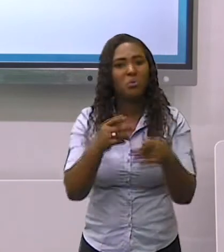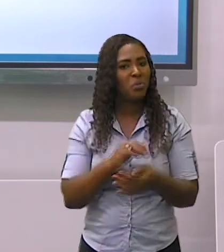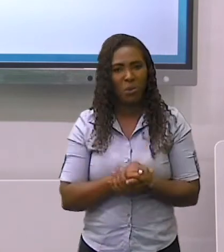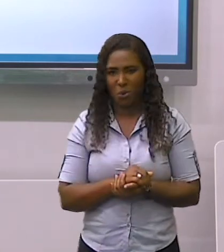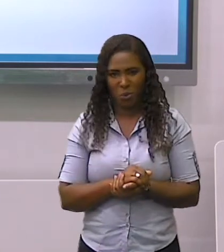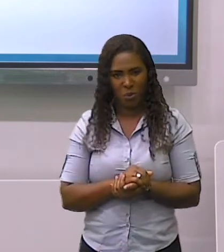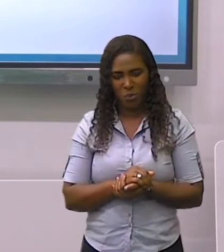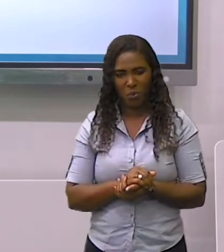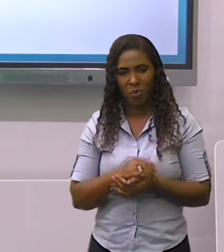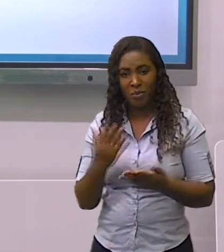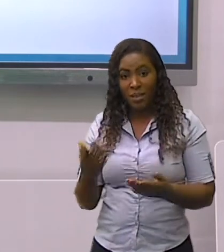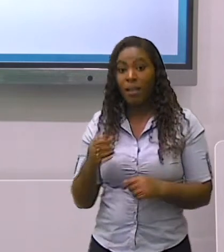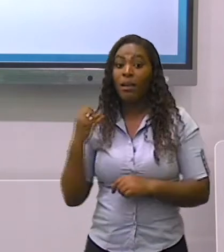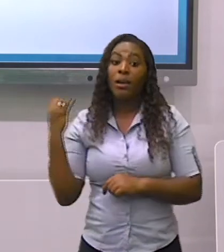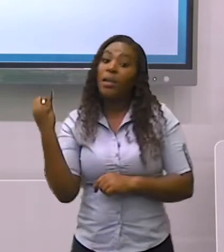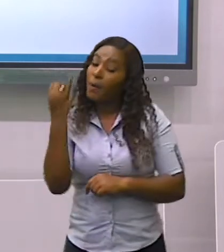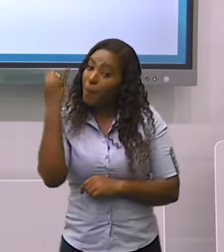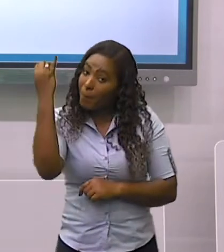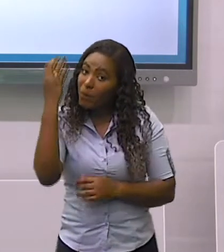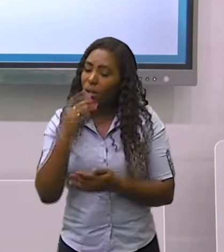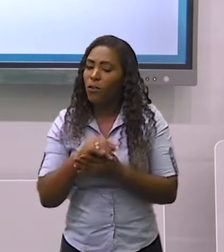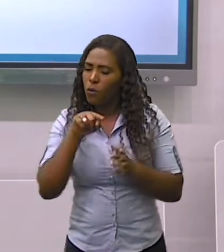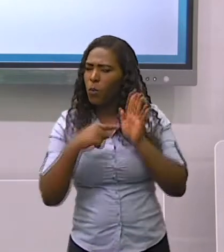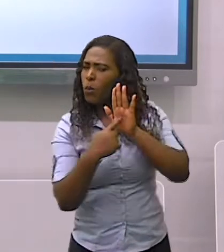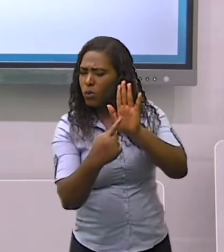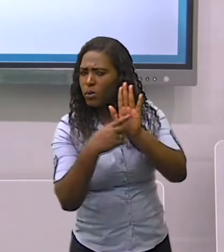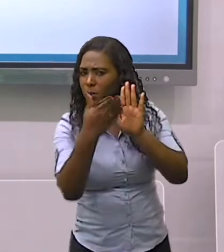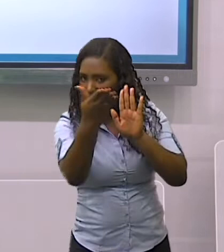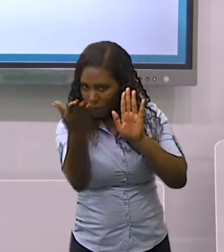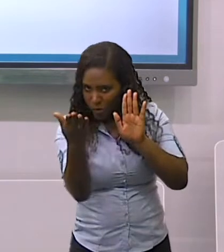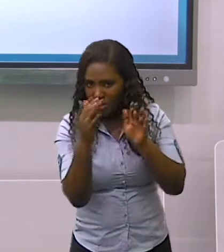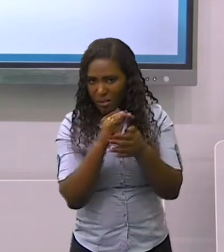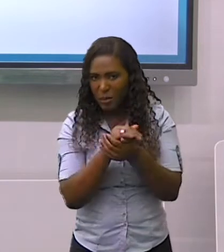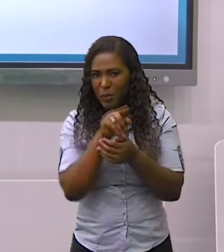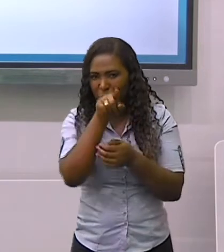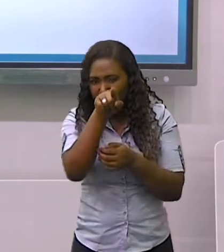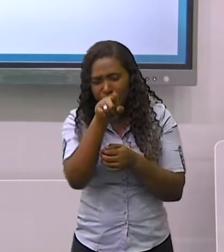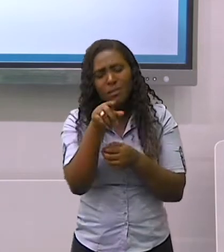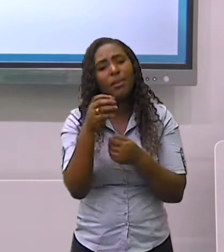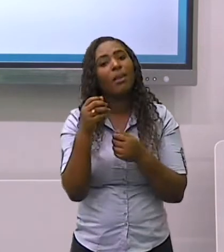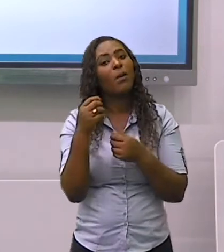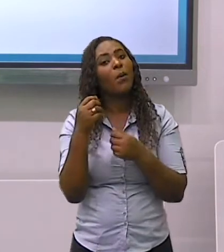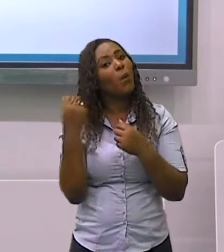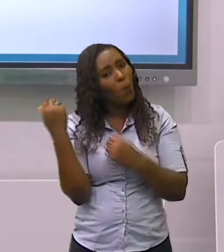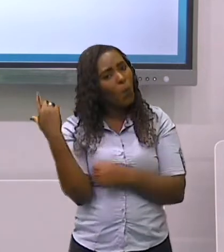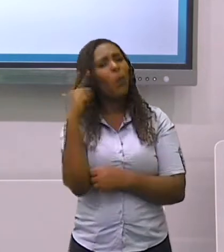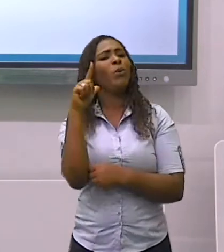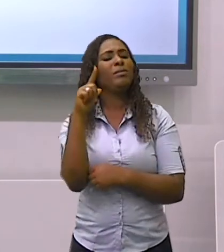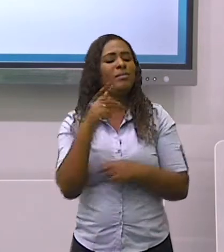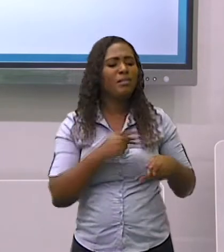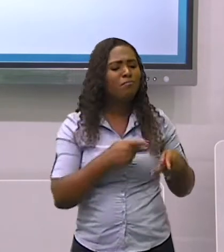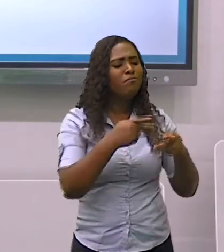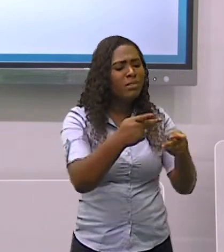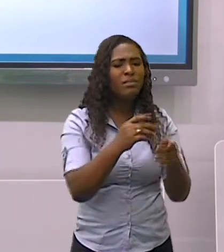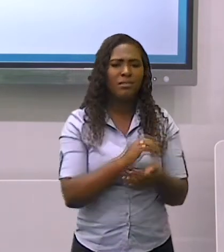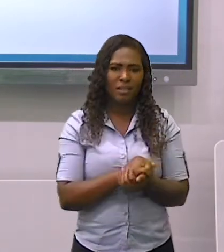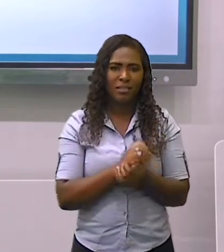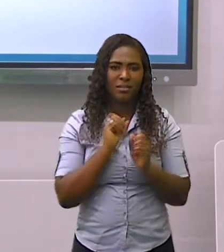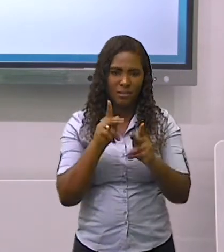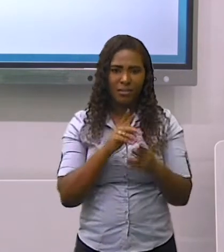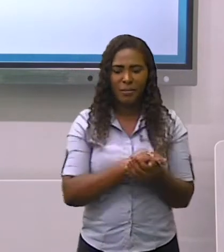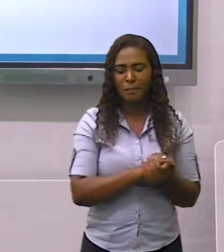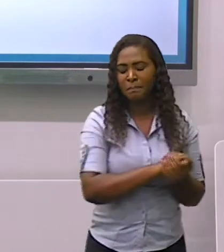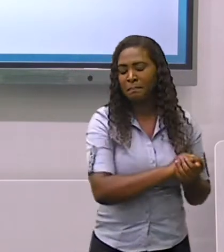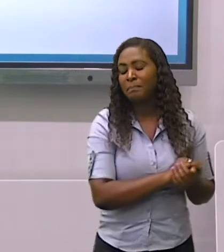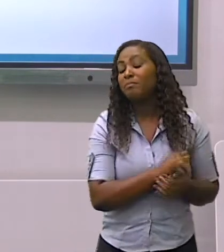que você possa compreender e fazer o uso destes ambientes. Por